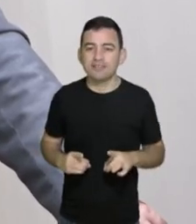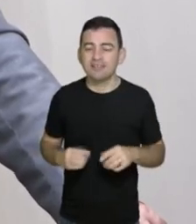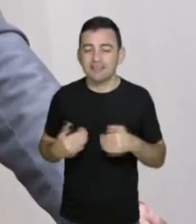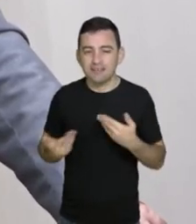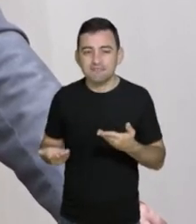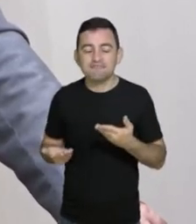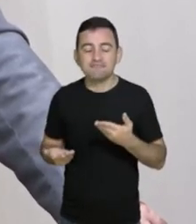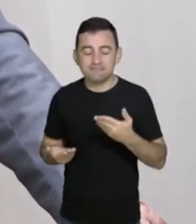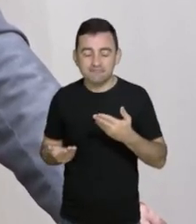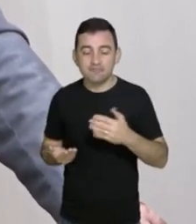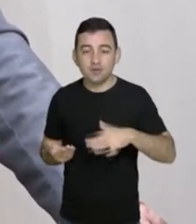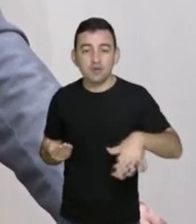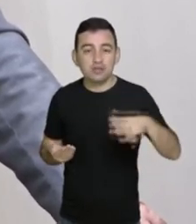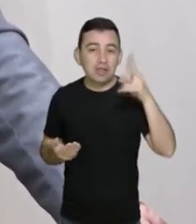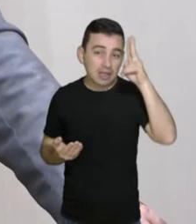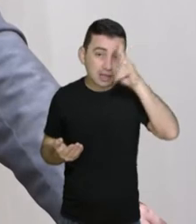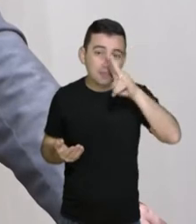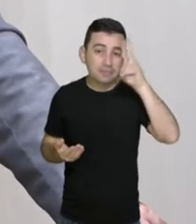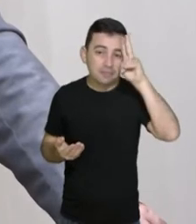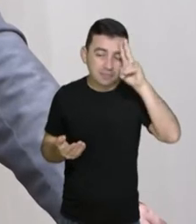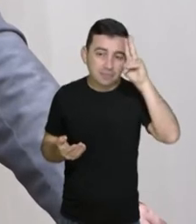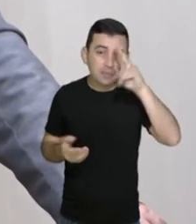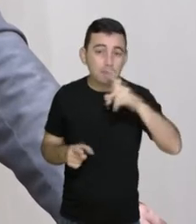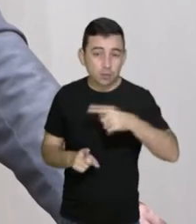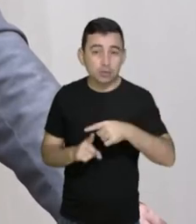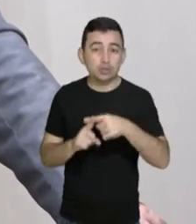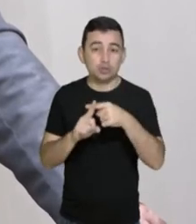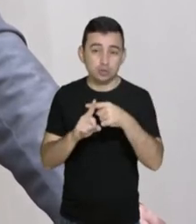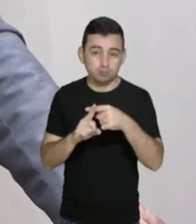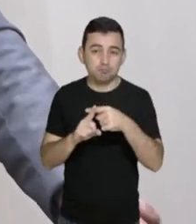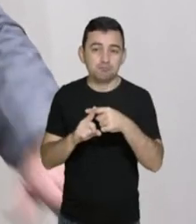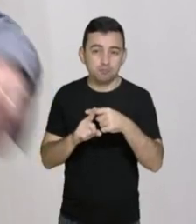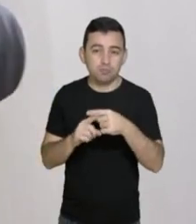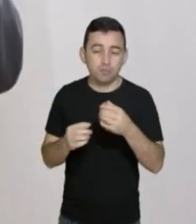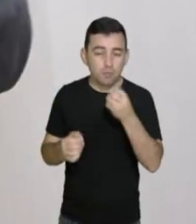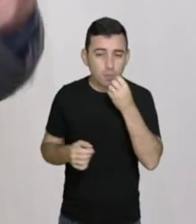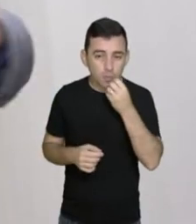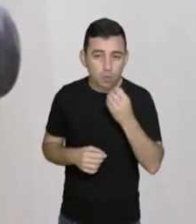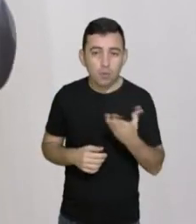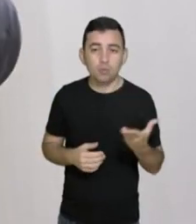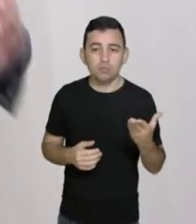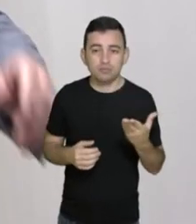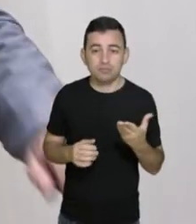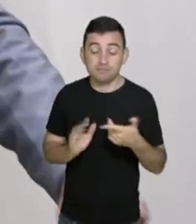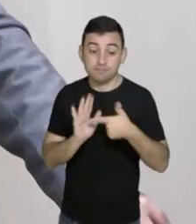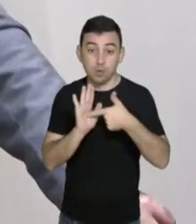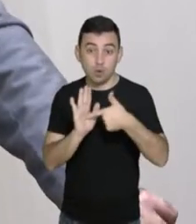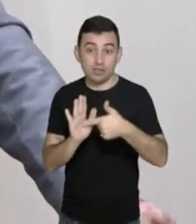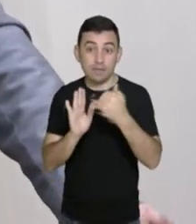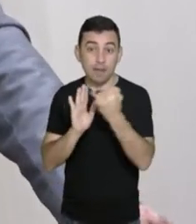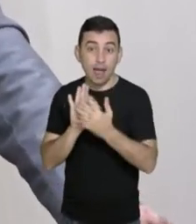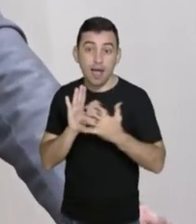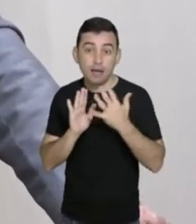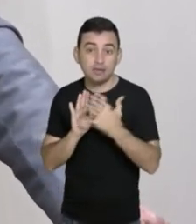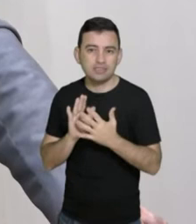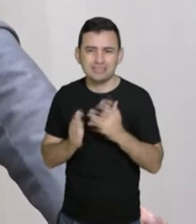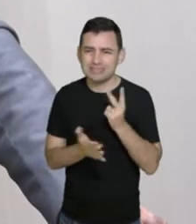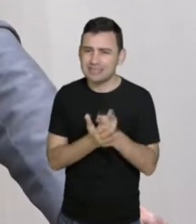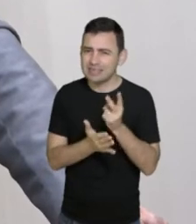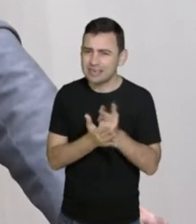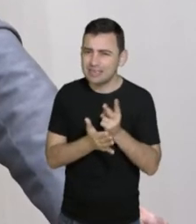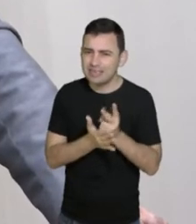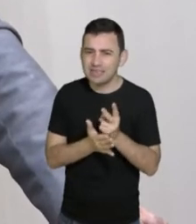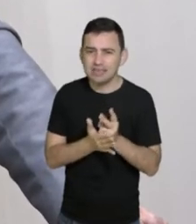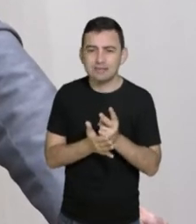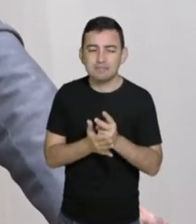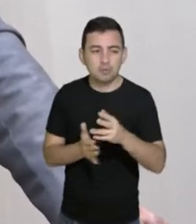lembrança muito positiva, deixa uma imagem desde sempre,